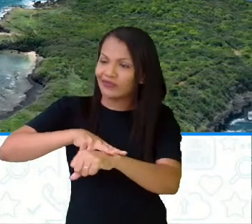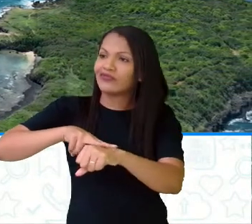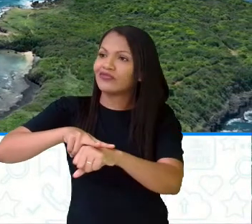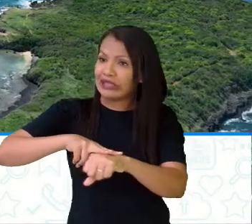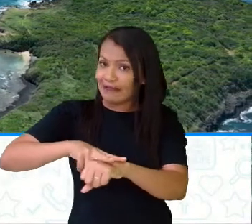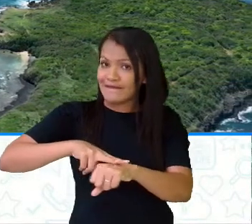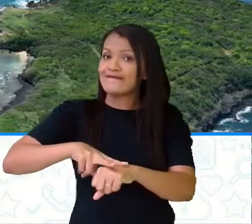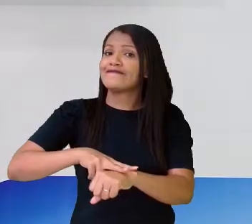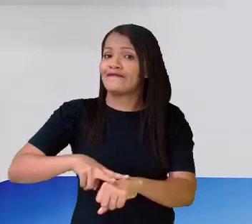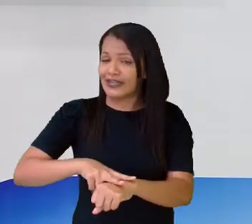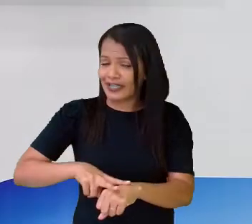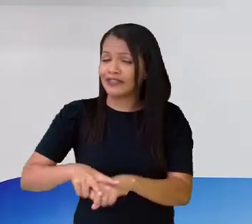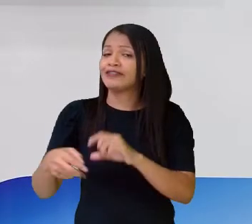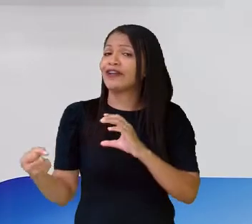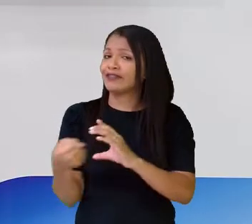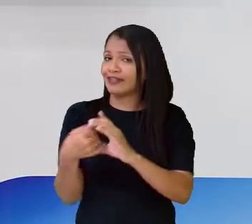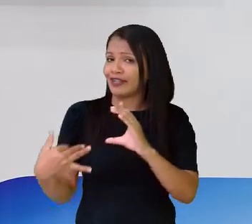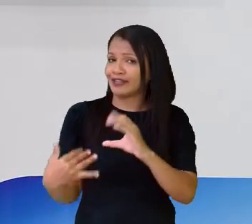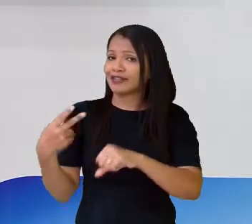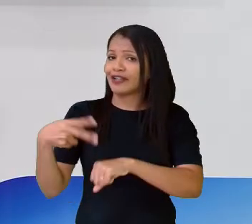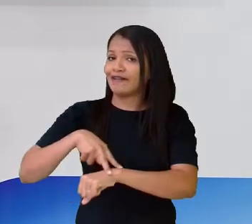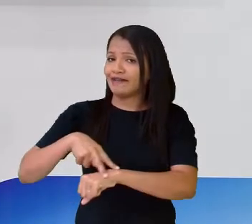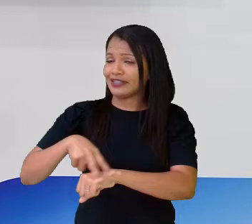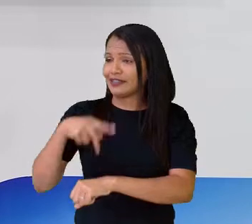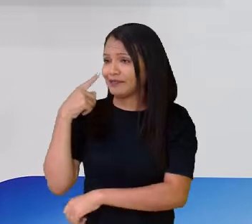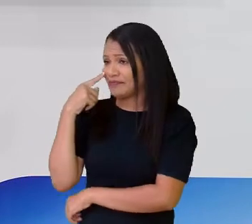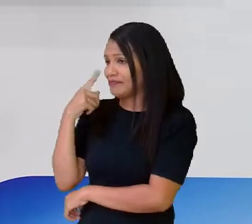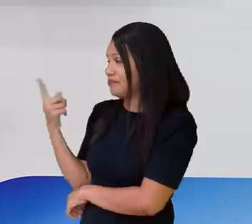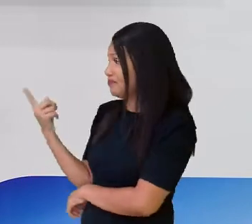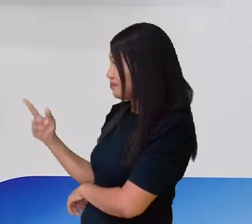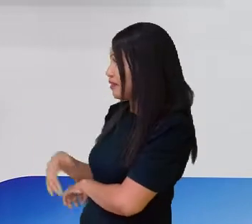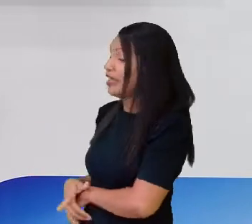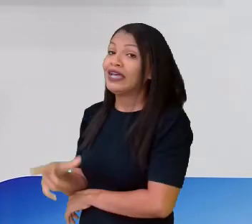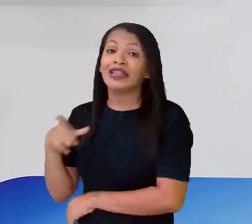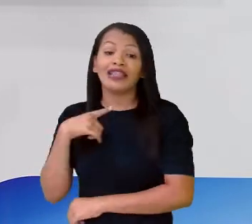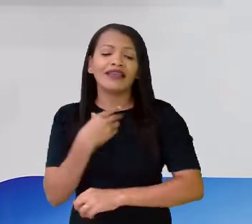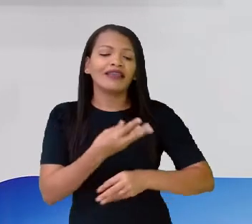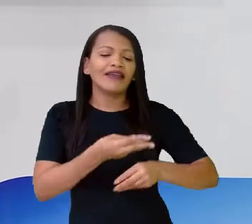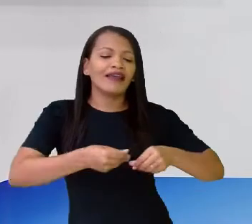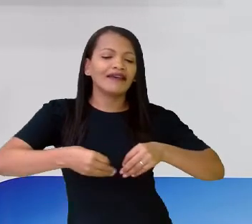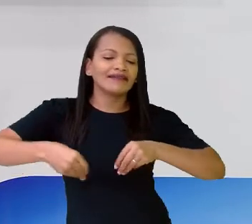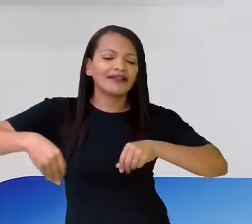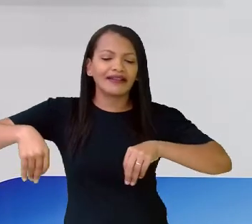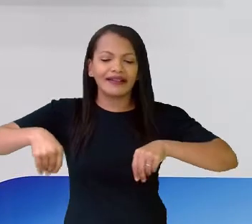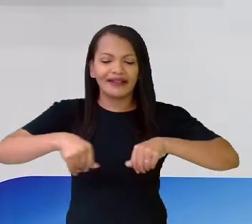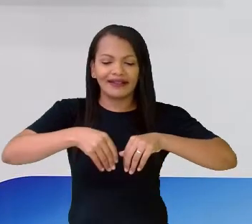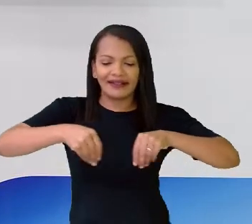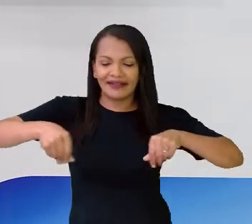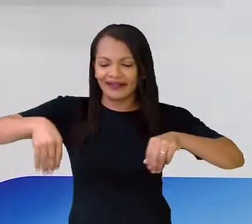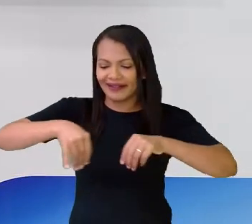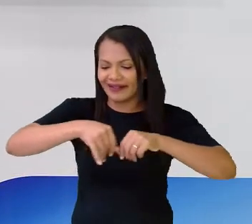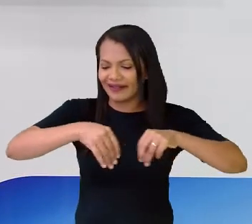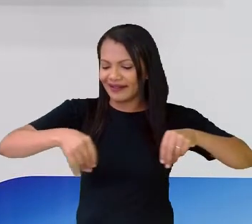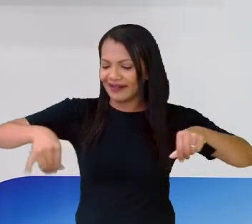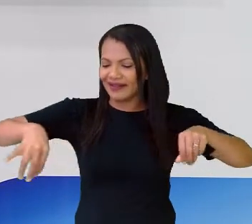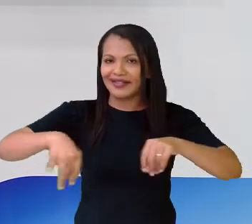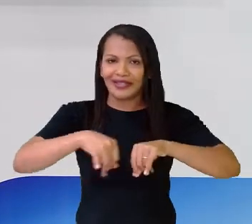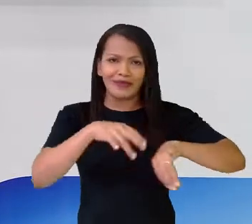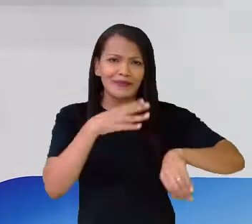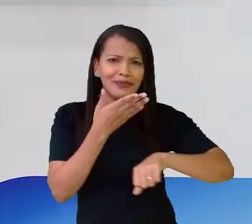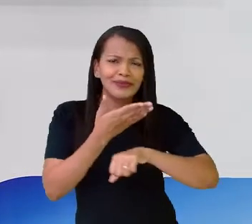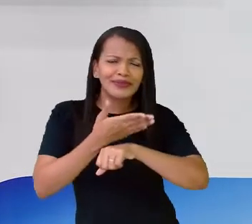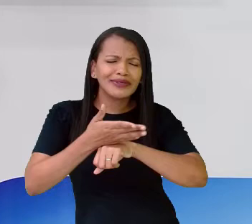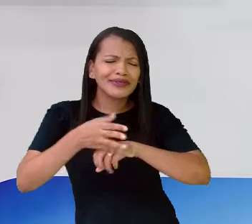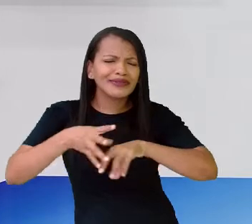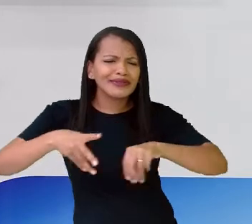mas essa aqui é característica verde. Aqui, ó, faixas de areia, por isso que eu estou vendo, identificando aqui essa praia. E aqui